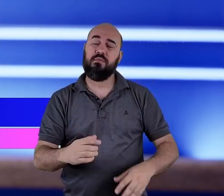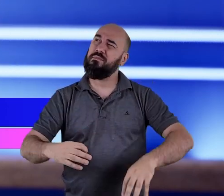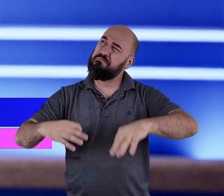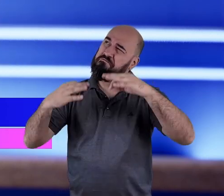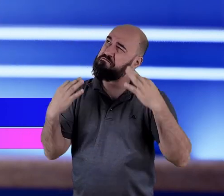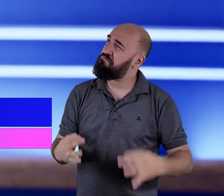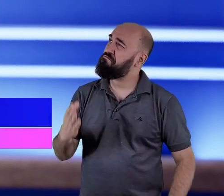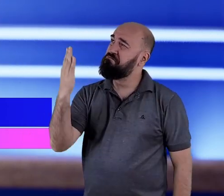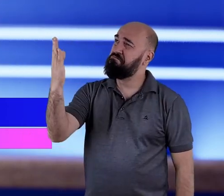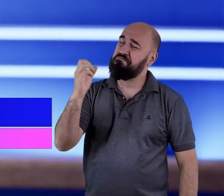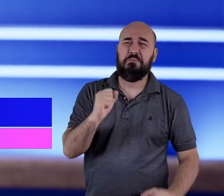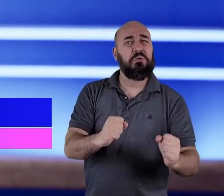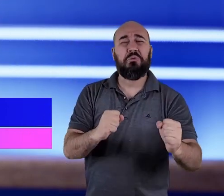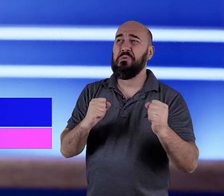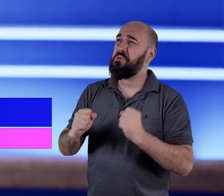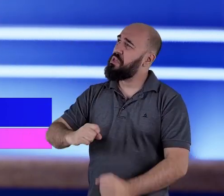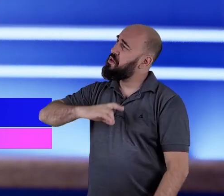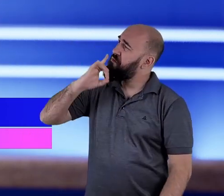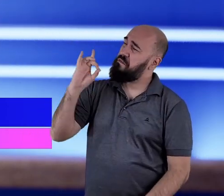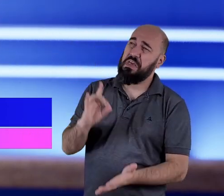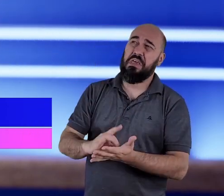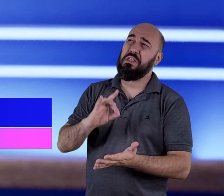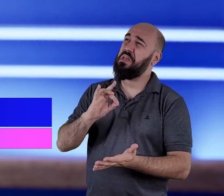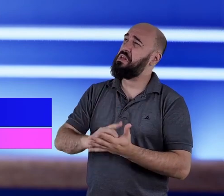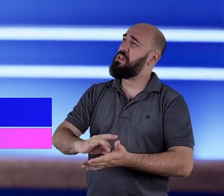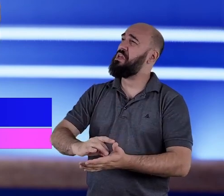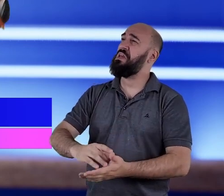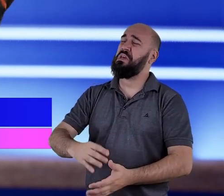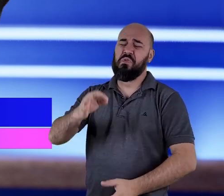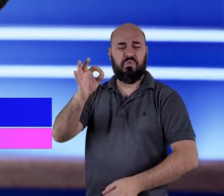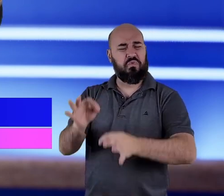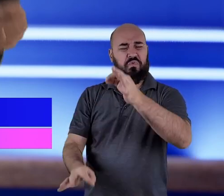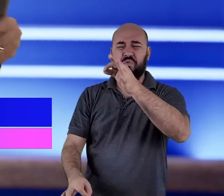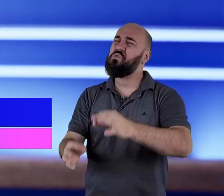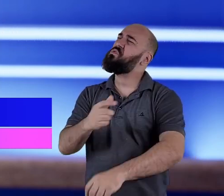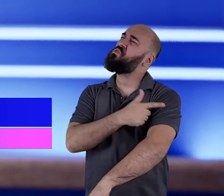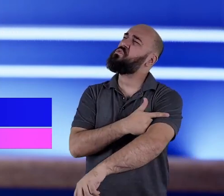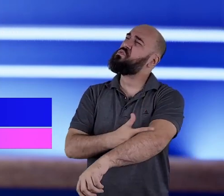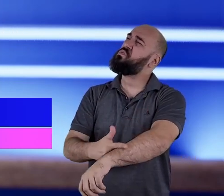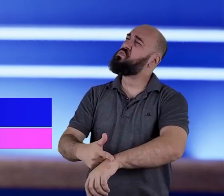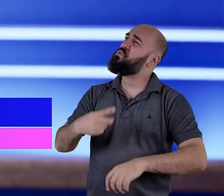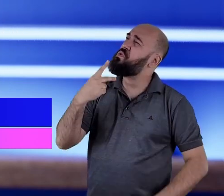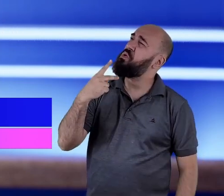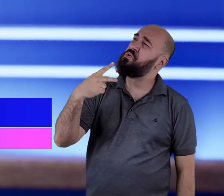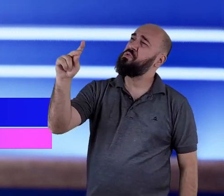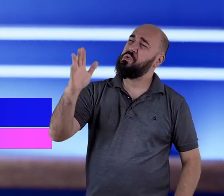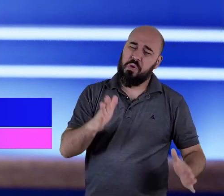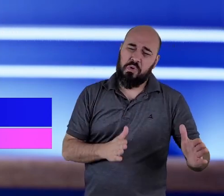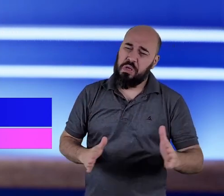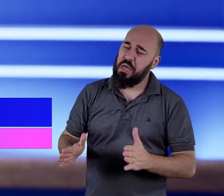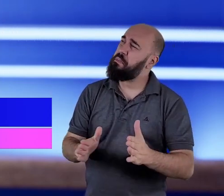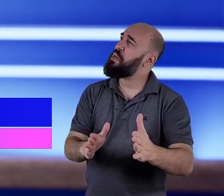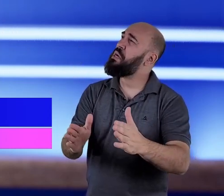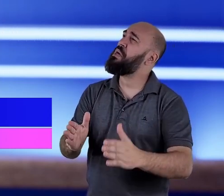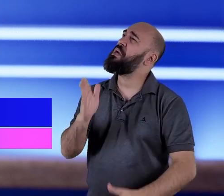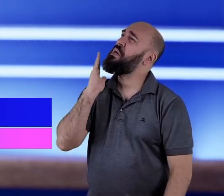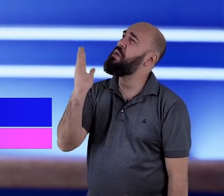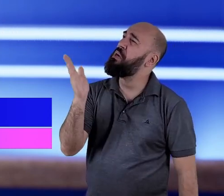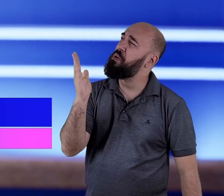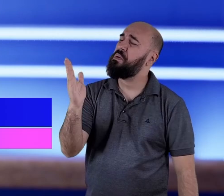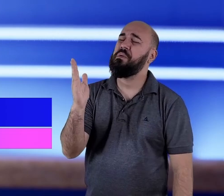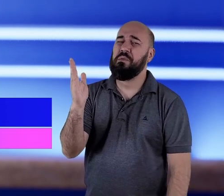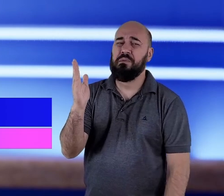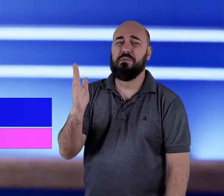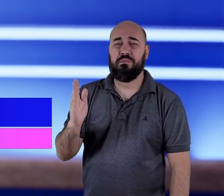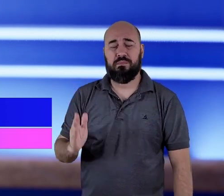Senhor Deus Todo-Poderoso, verdadeiros e justos são os teus juízos. Todos reconhecem que